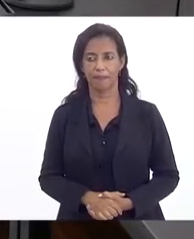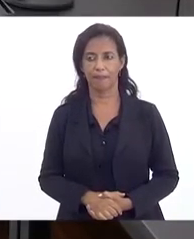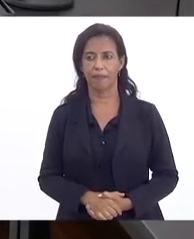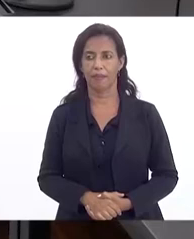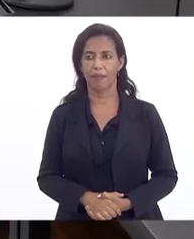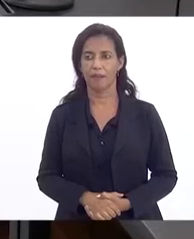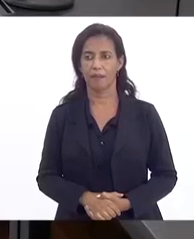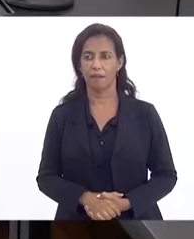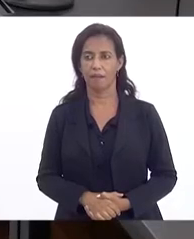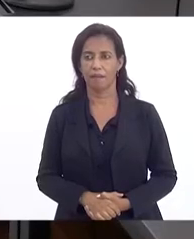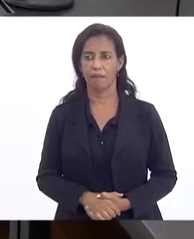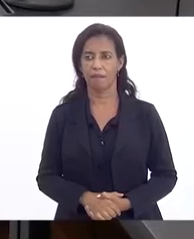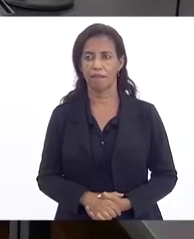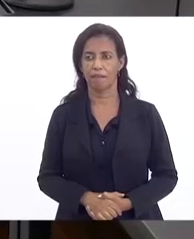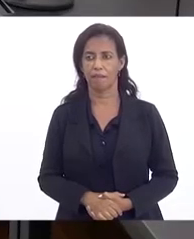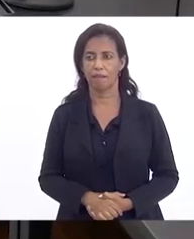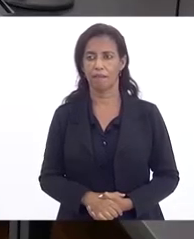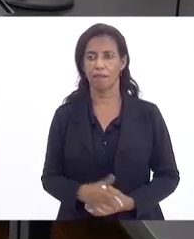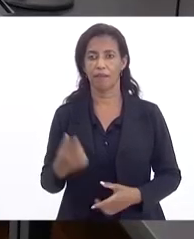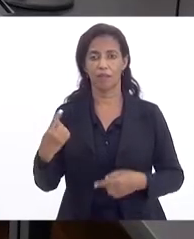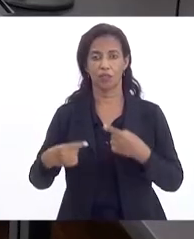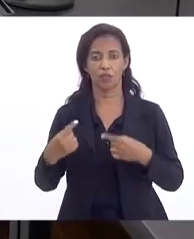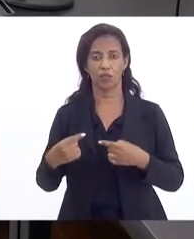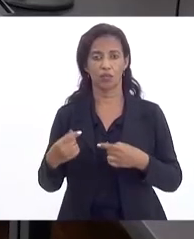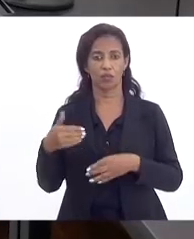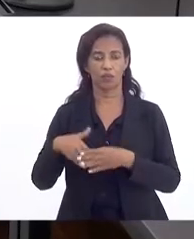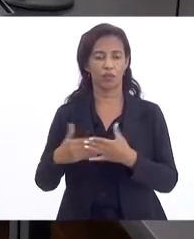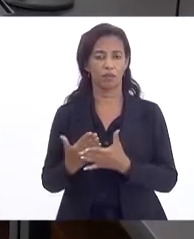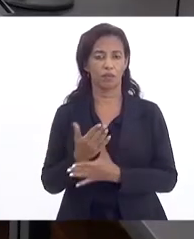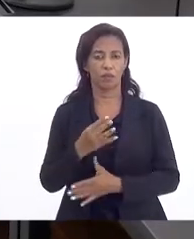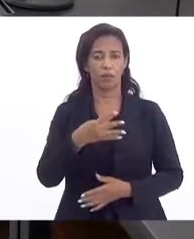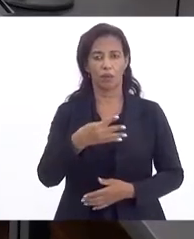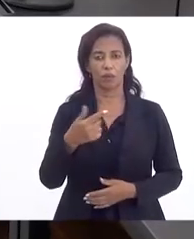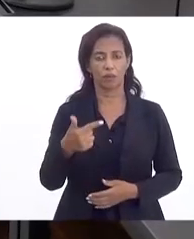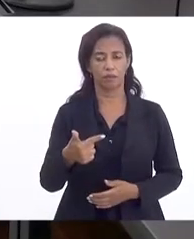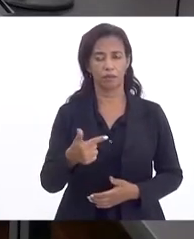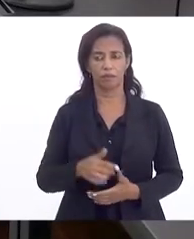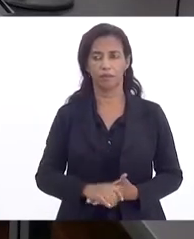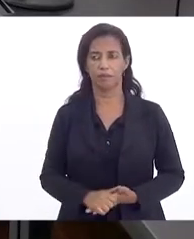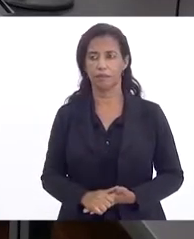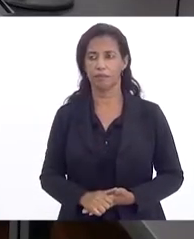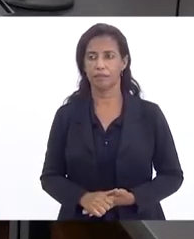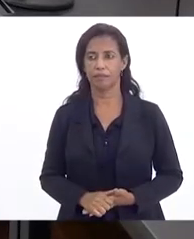emenda. Em discussão e votação, aprovado. 42.